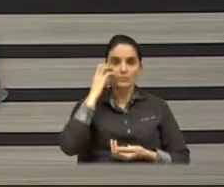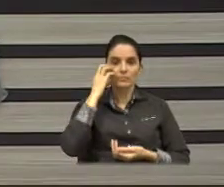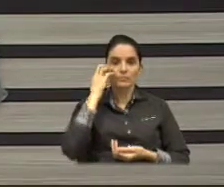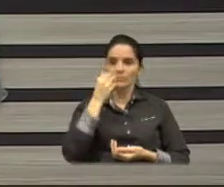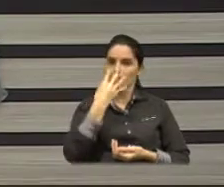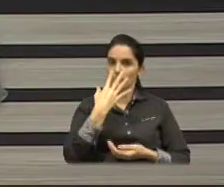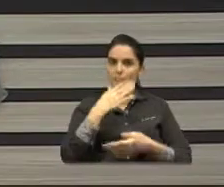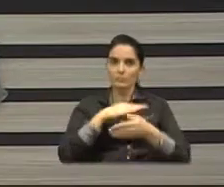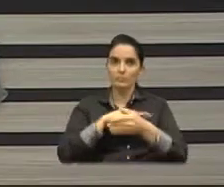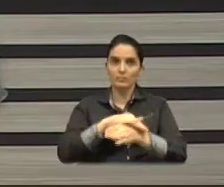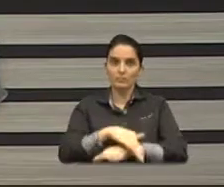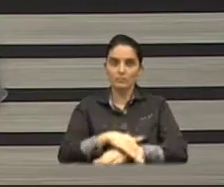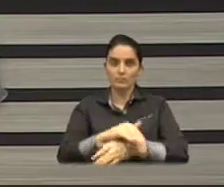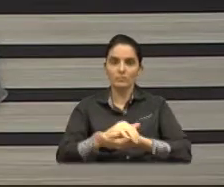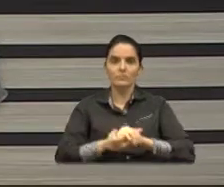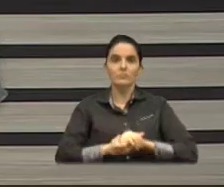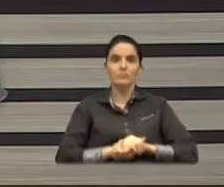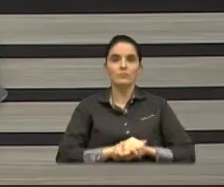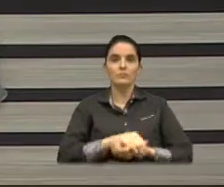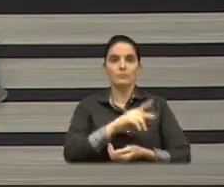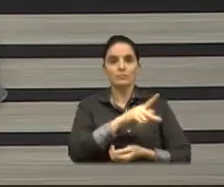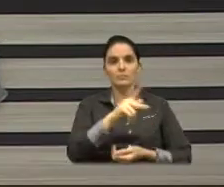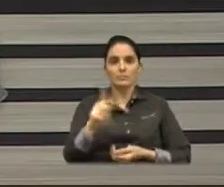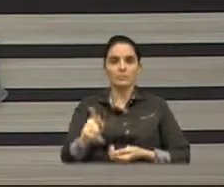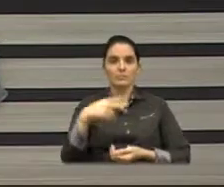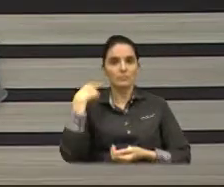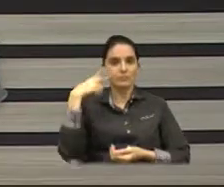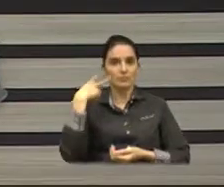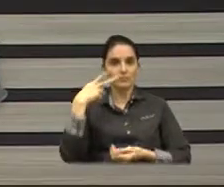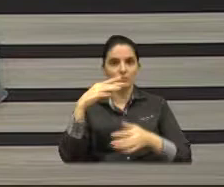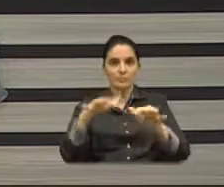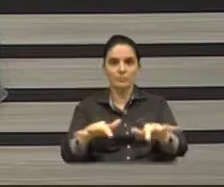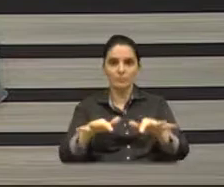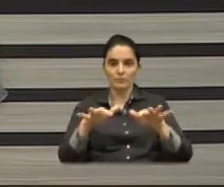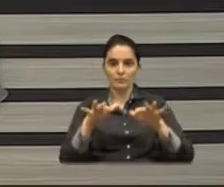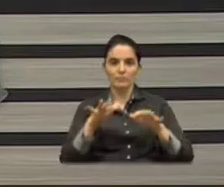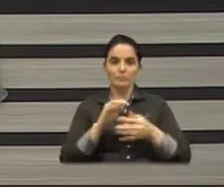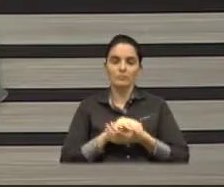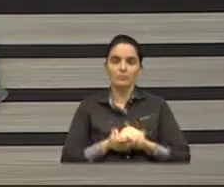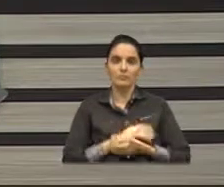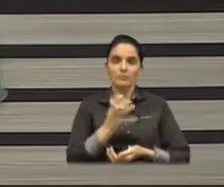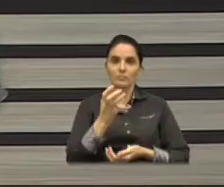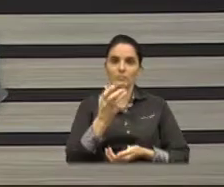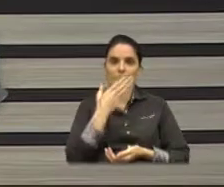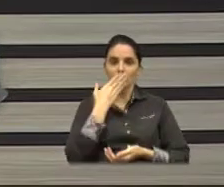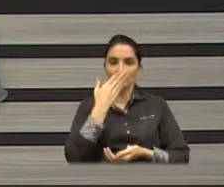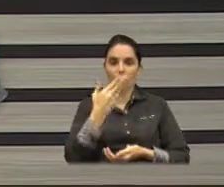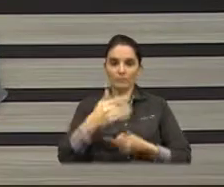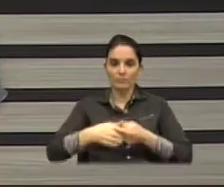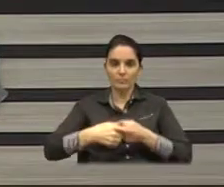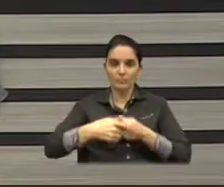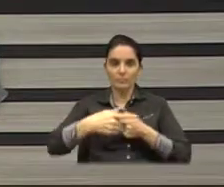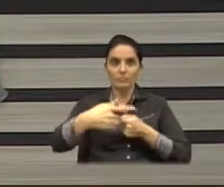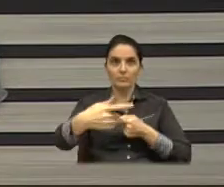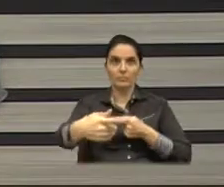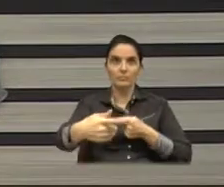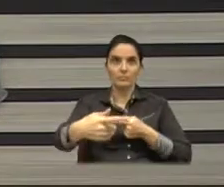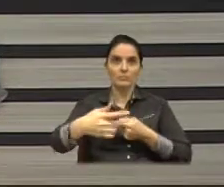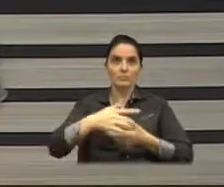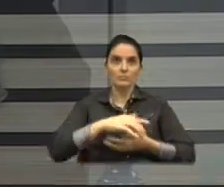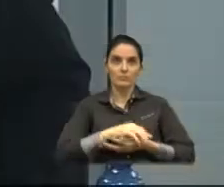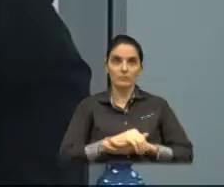senhor presidente, senhoras e senhores vereadores, público presente. Eu queria pedir o adiamento desse projeto por uma